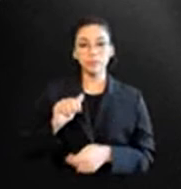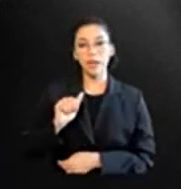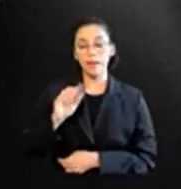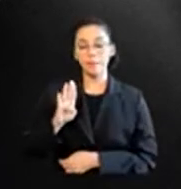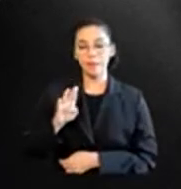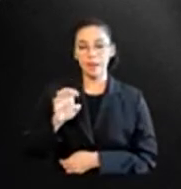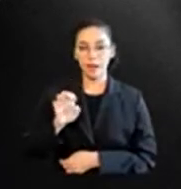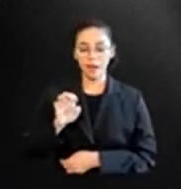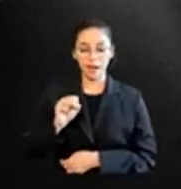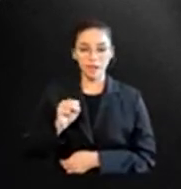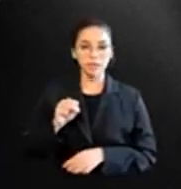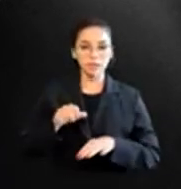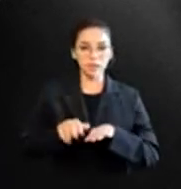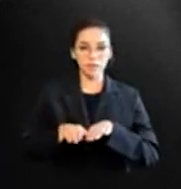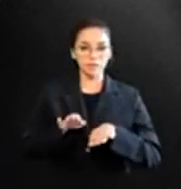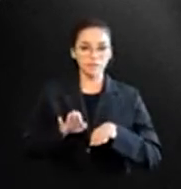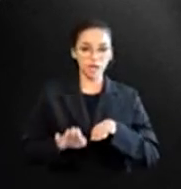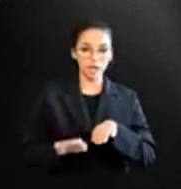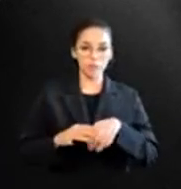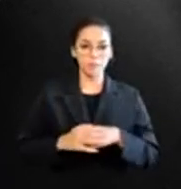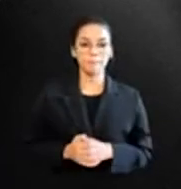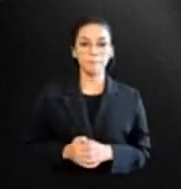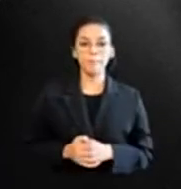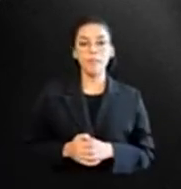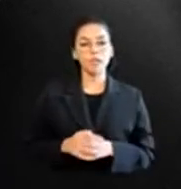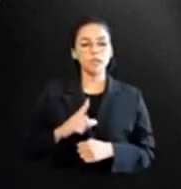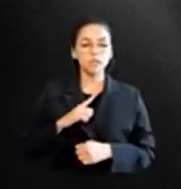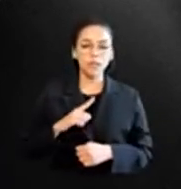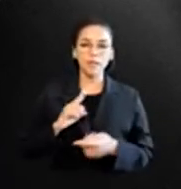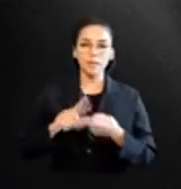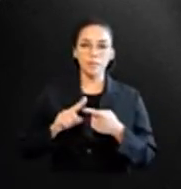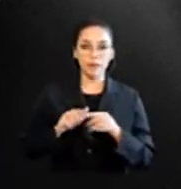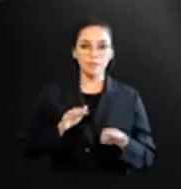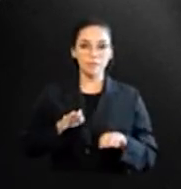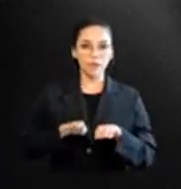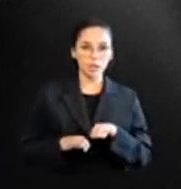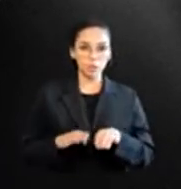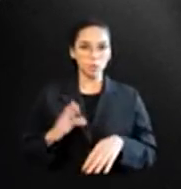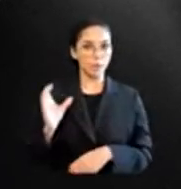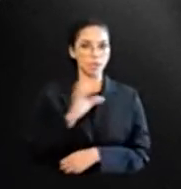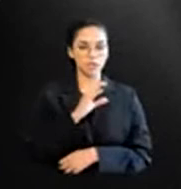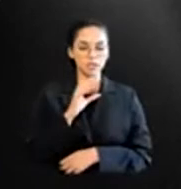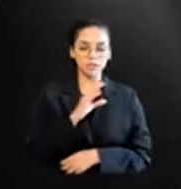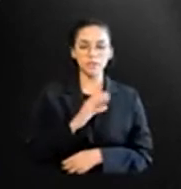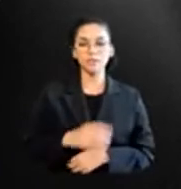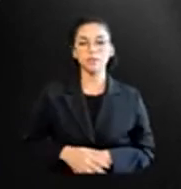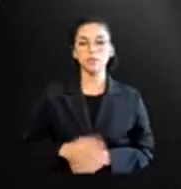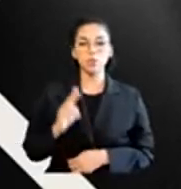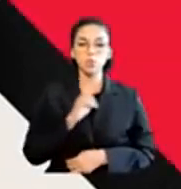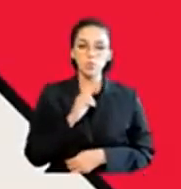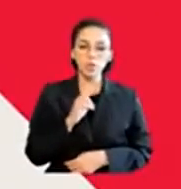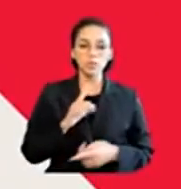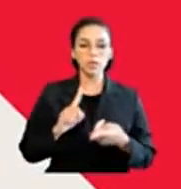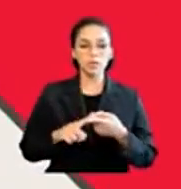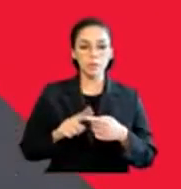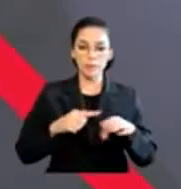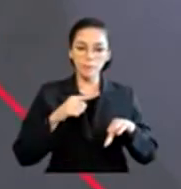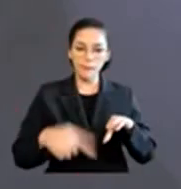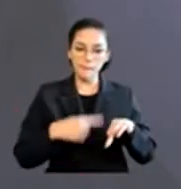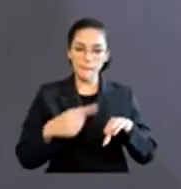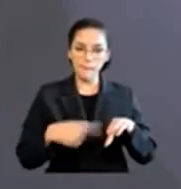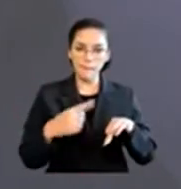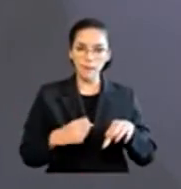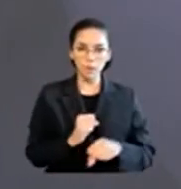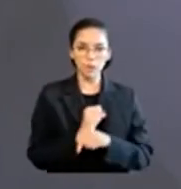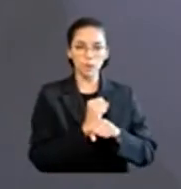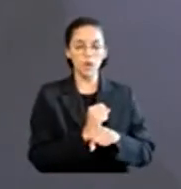frenagem, assistência frenagem emergência, sistema antipatinagem das rodas e controle dinâmico de estabilidade. Por ser uma van